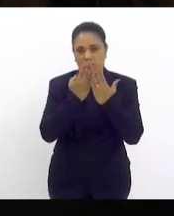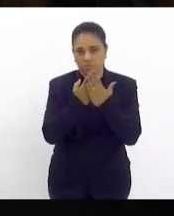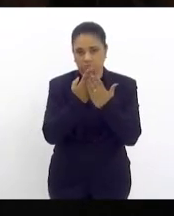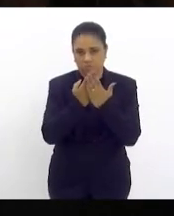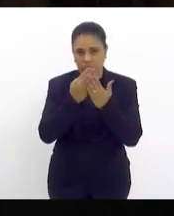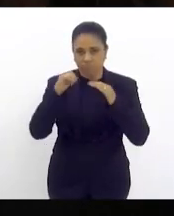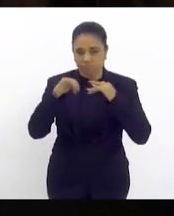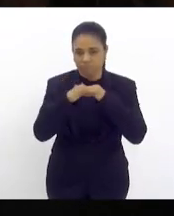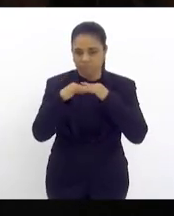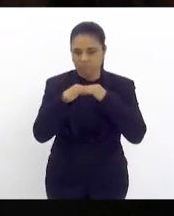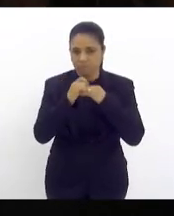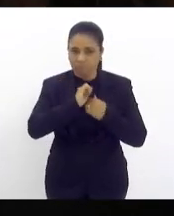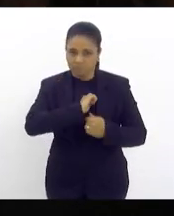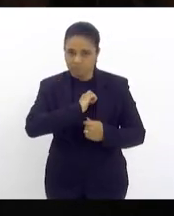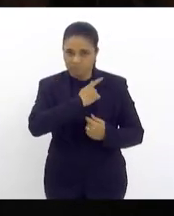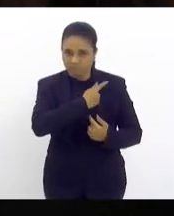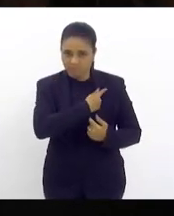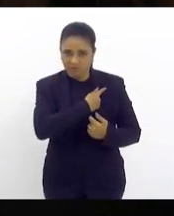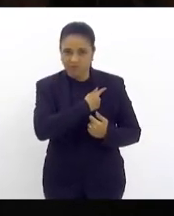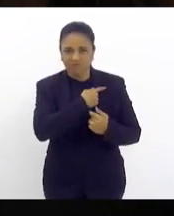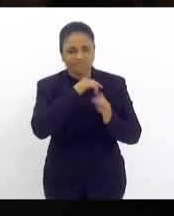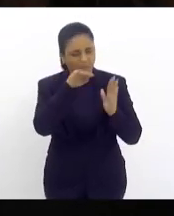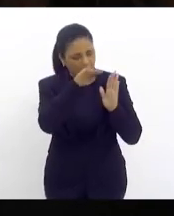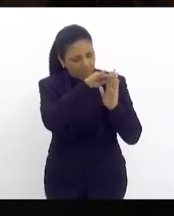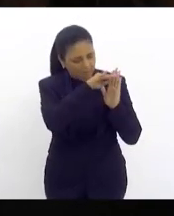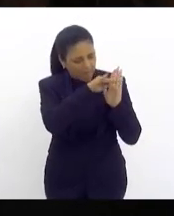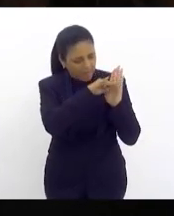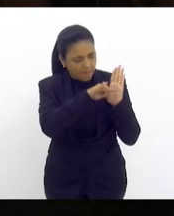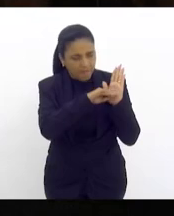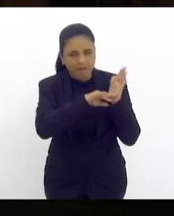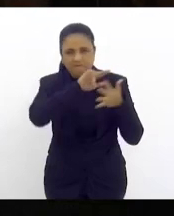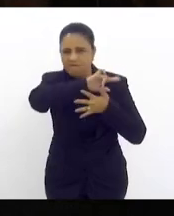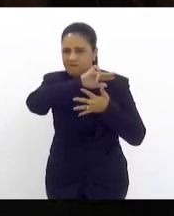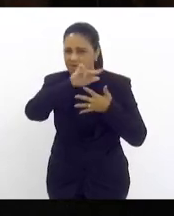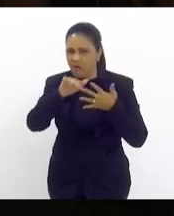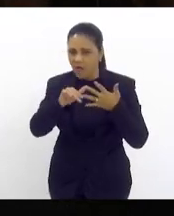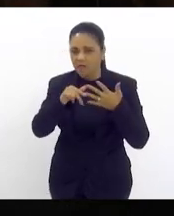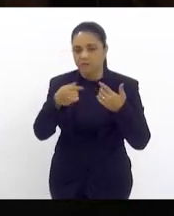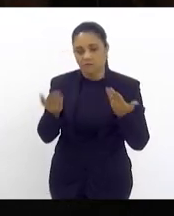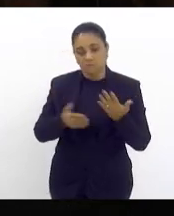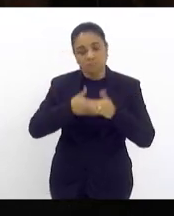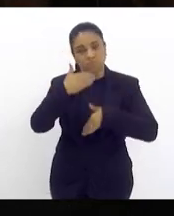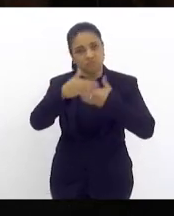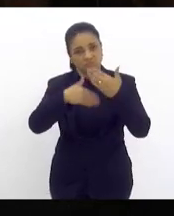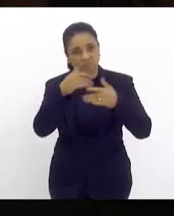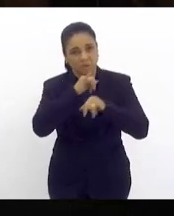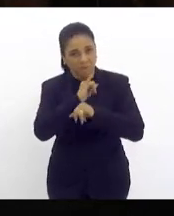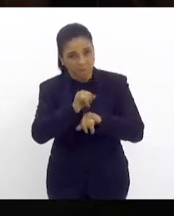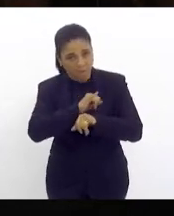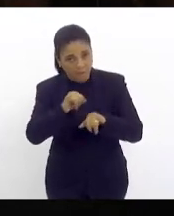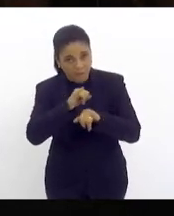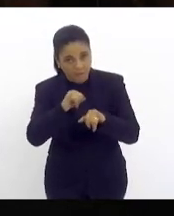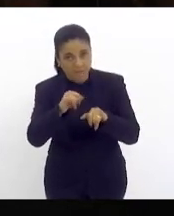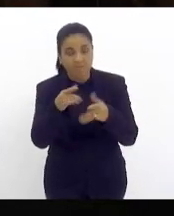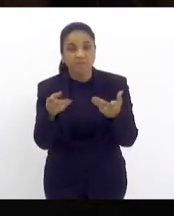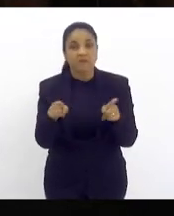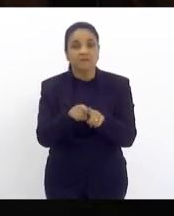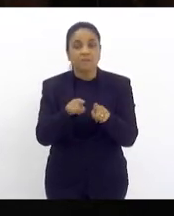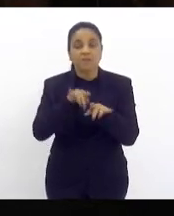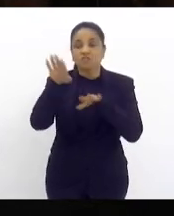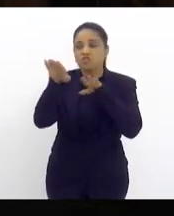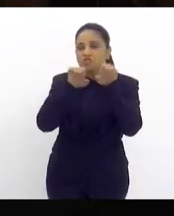muitas pautas que nós podemos aqui desenvolver Outra também foi a convocação dos